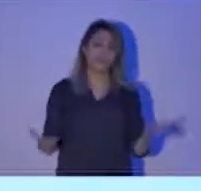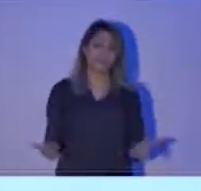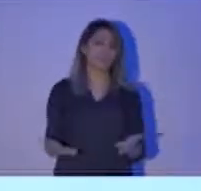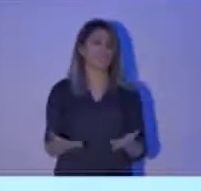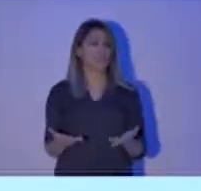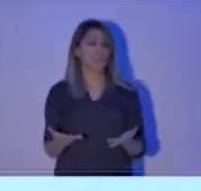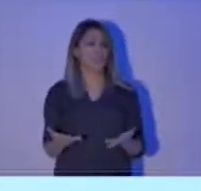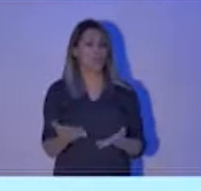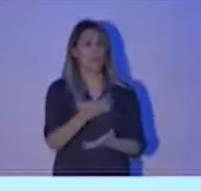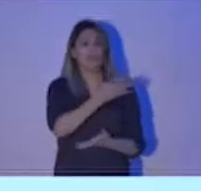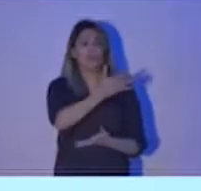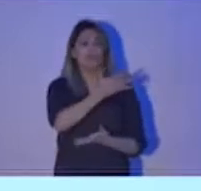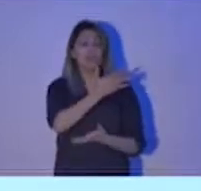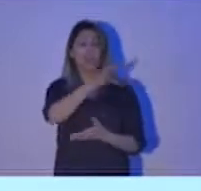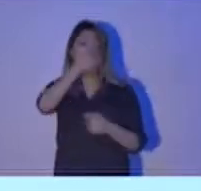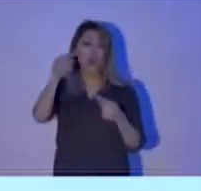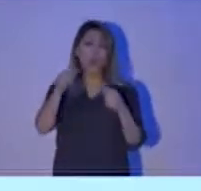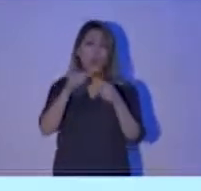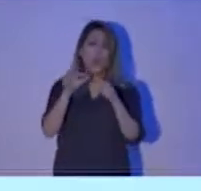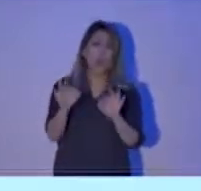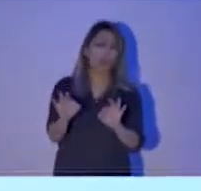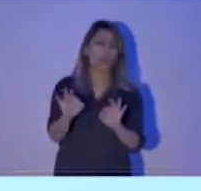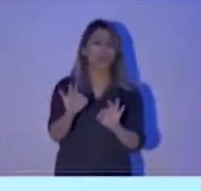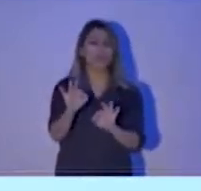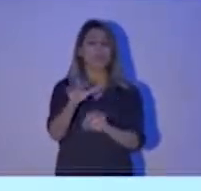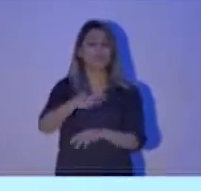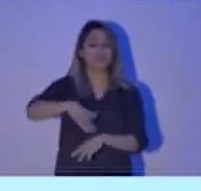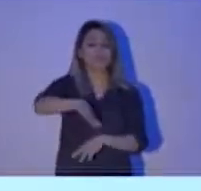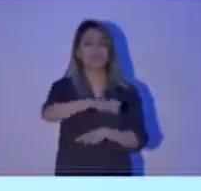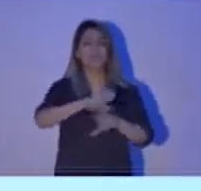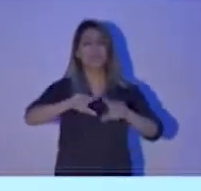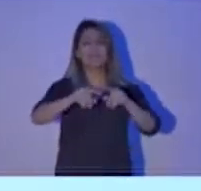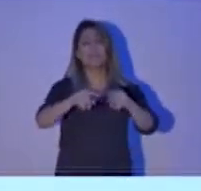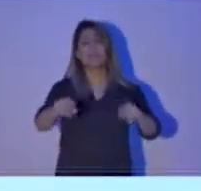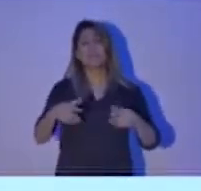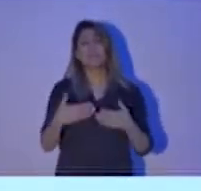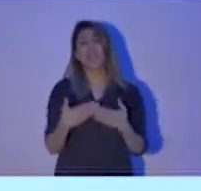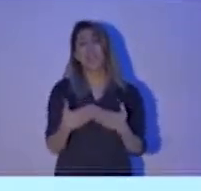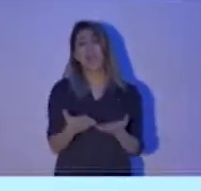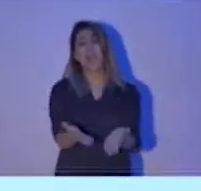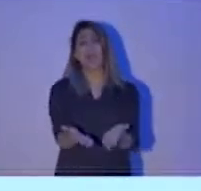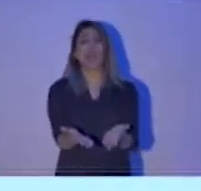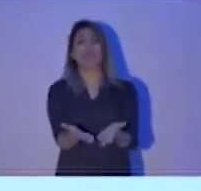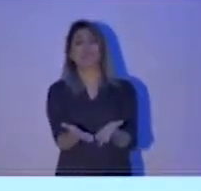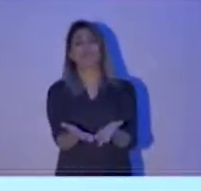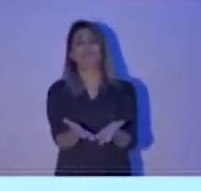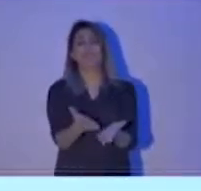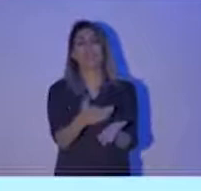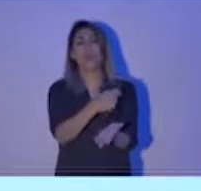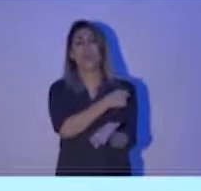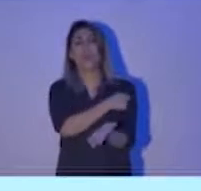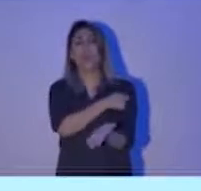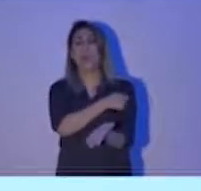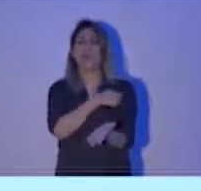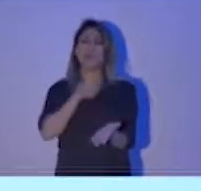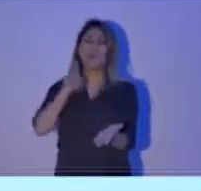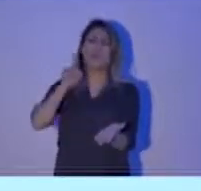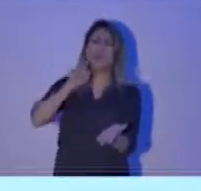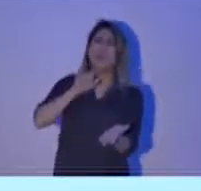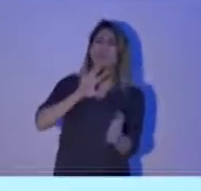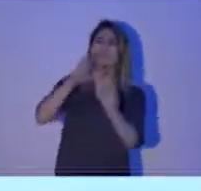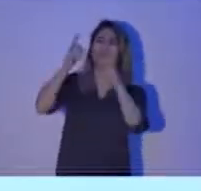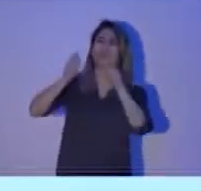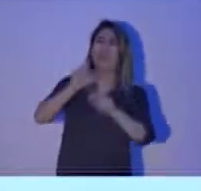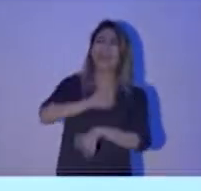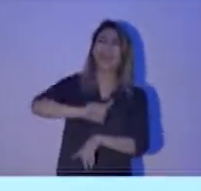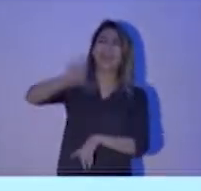de aula, daquele aluno que a gente recebe na escola e que a gente conhece a sua origem, a sua família, os seus sonhos,